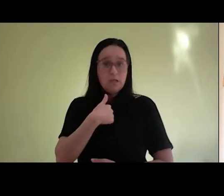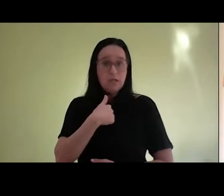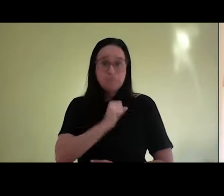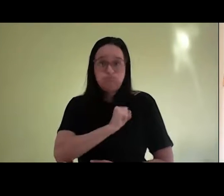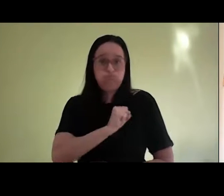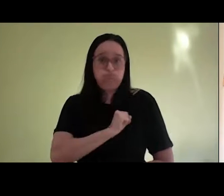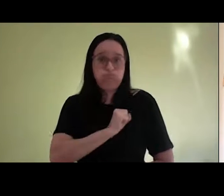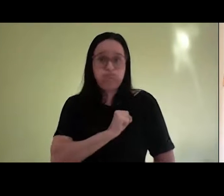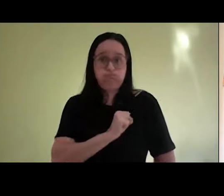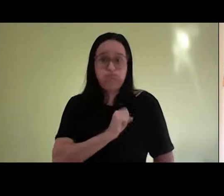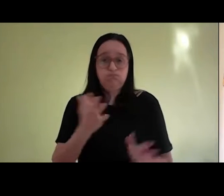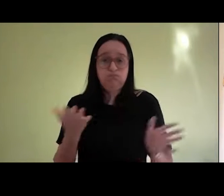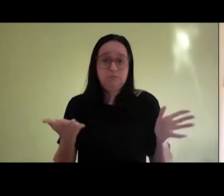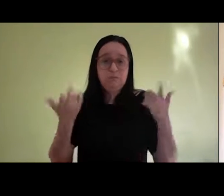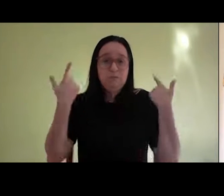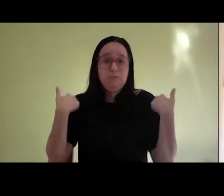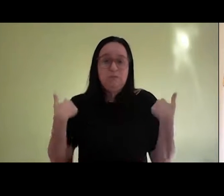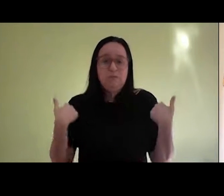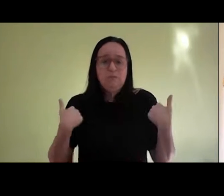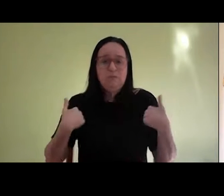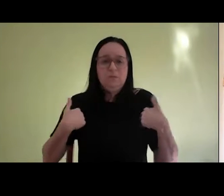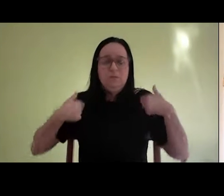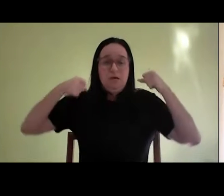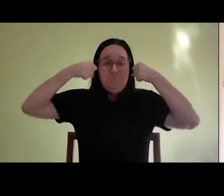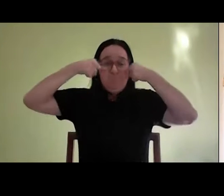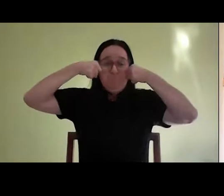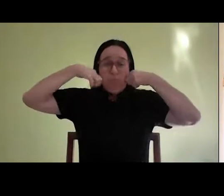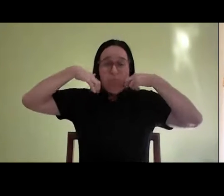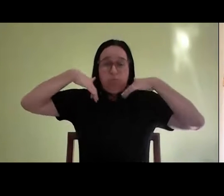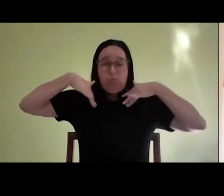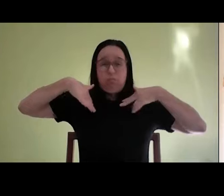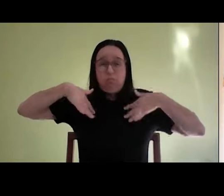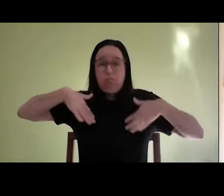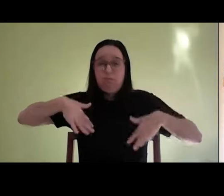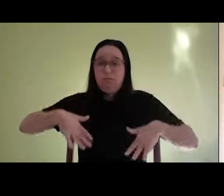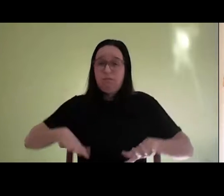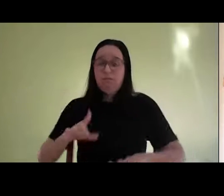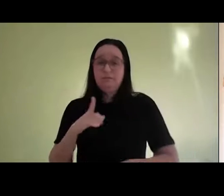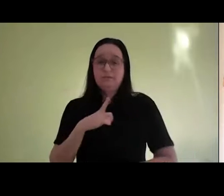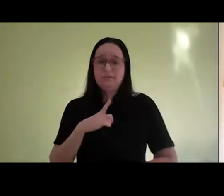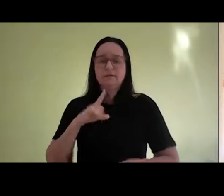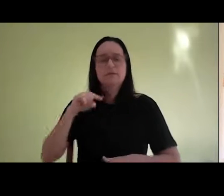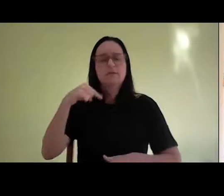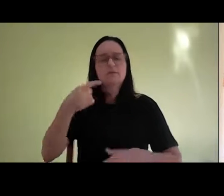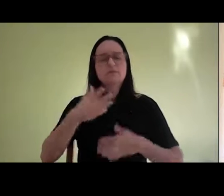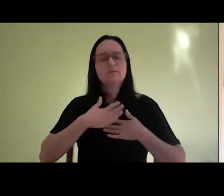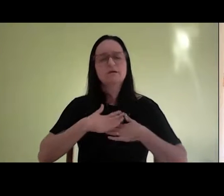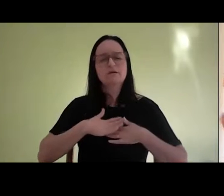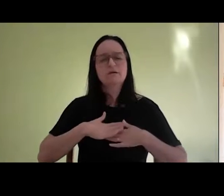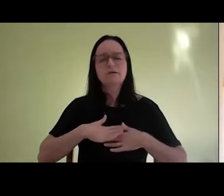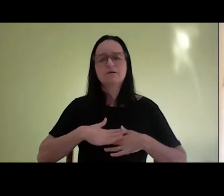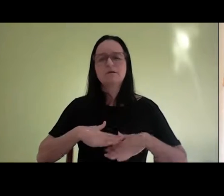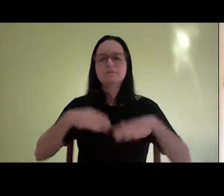eu senti o meu corpo suar, eu pingava de suor, eu pingava de suor. Depois eu fui relaxando, eu fui